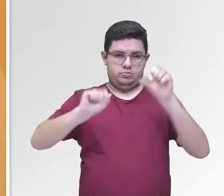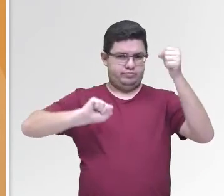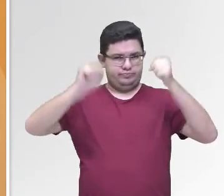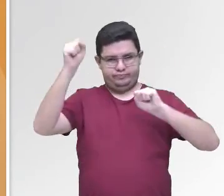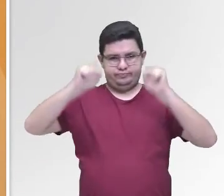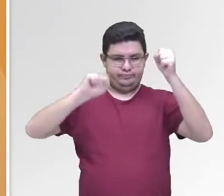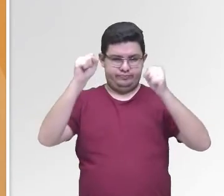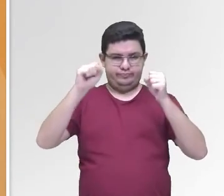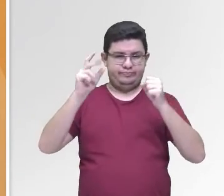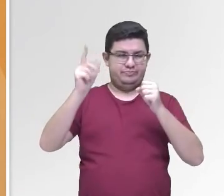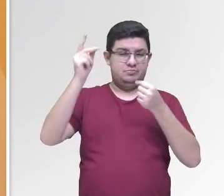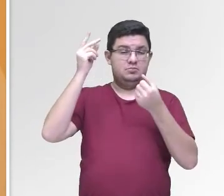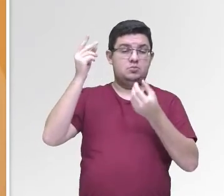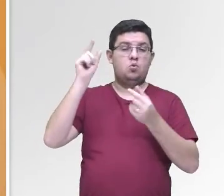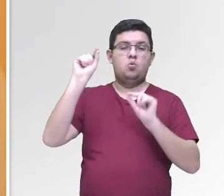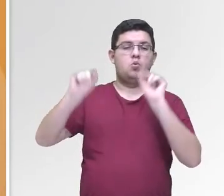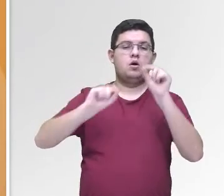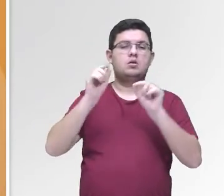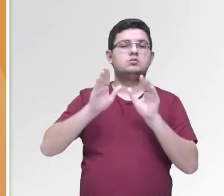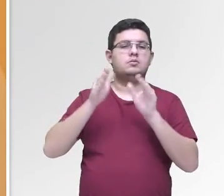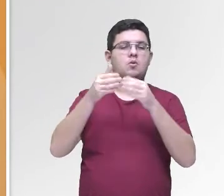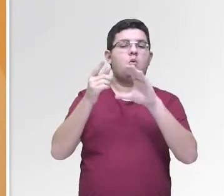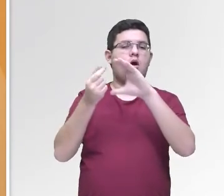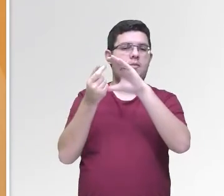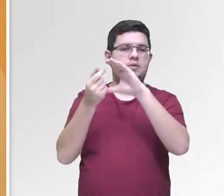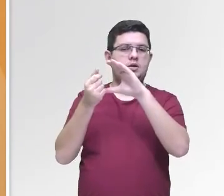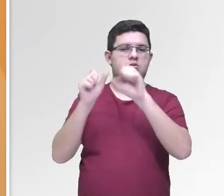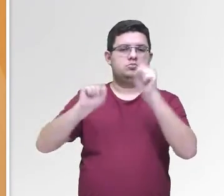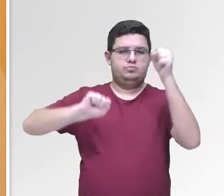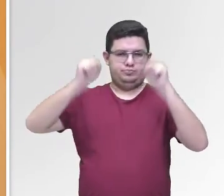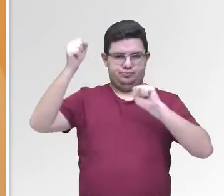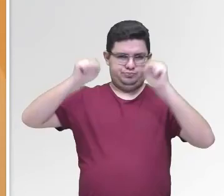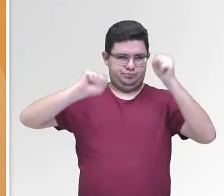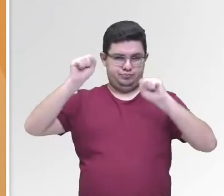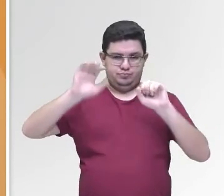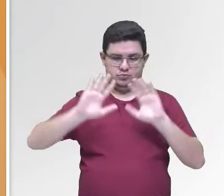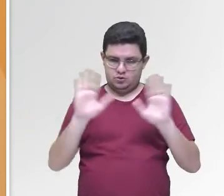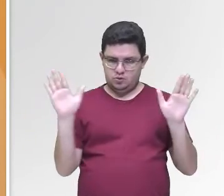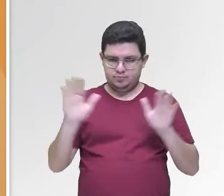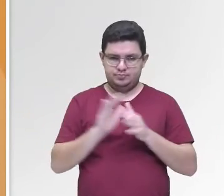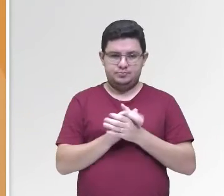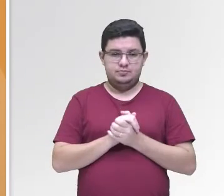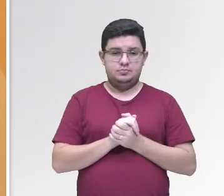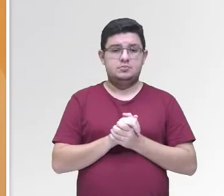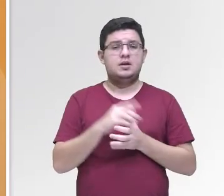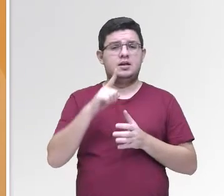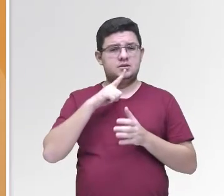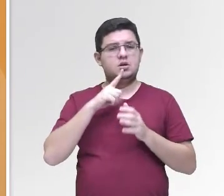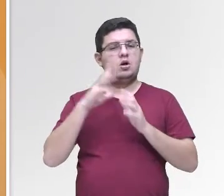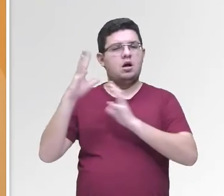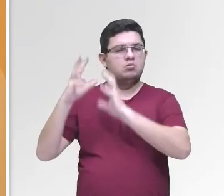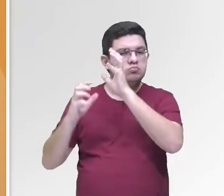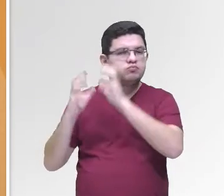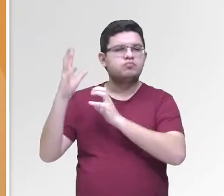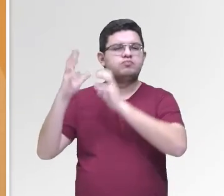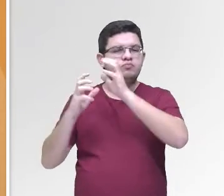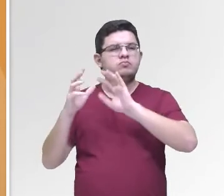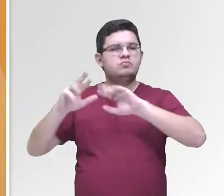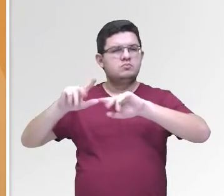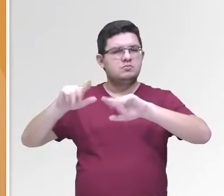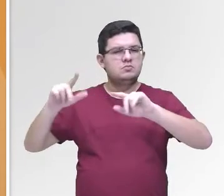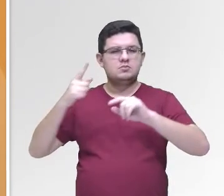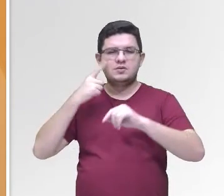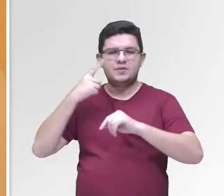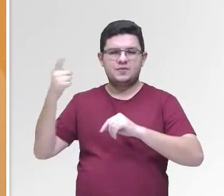época do capitalismo industrial, né? Até conflitos aí apareciam no